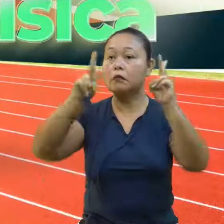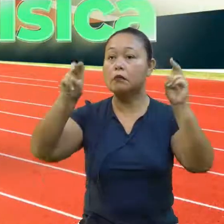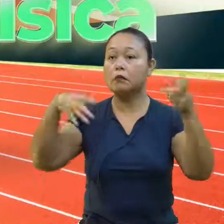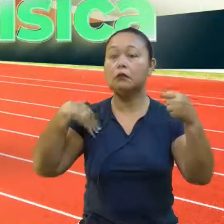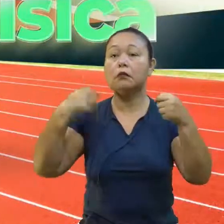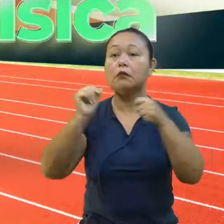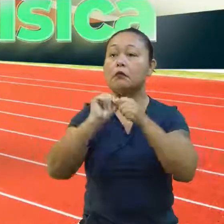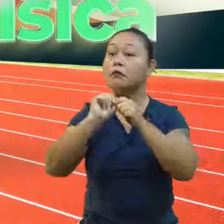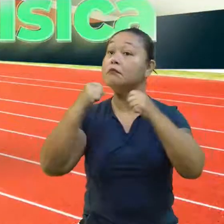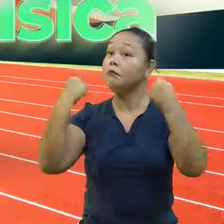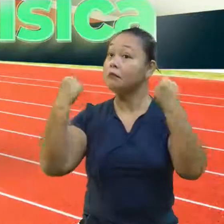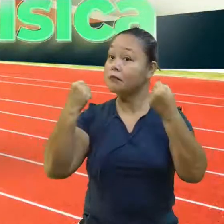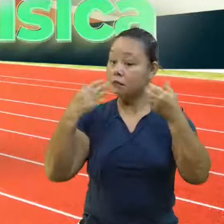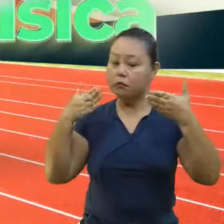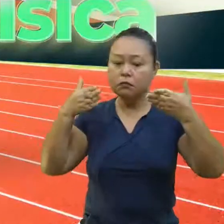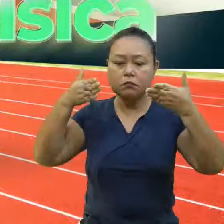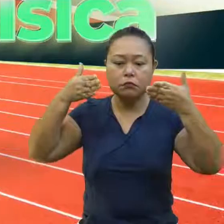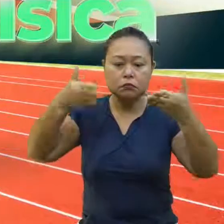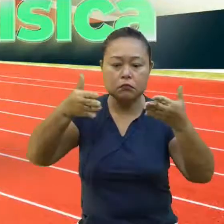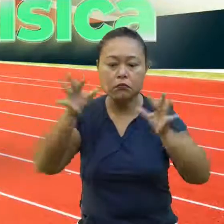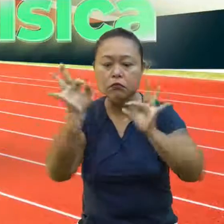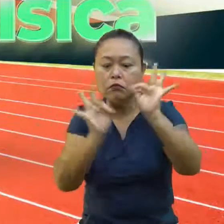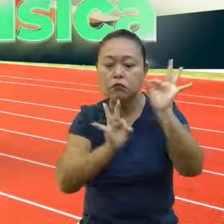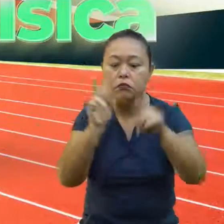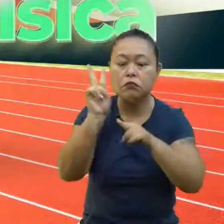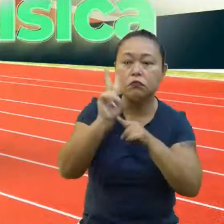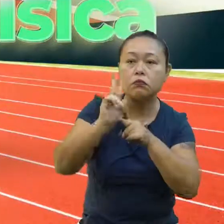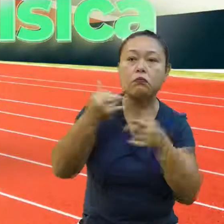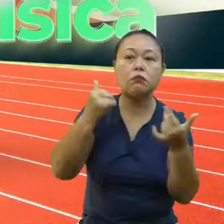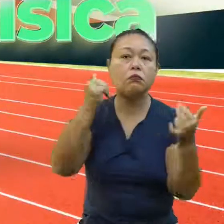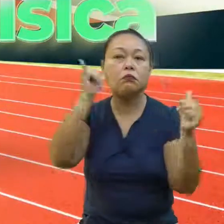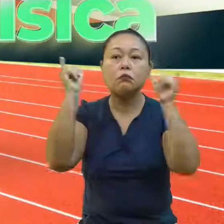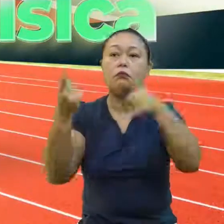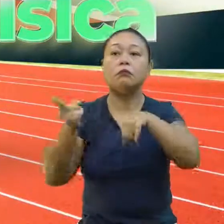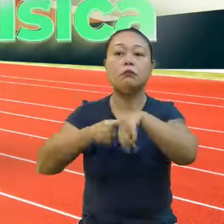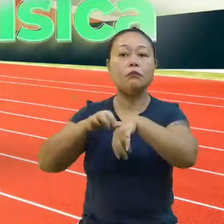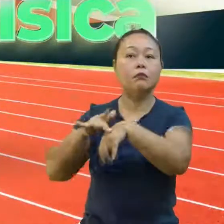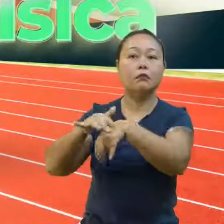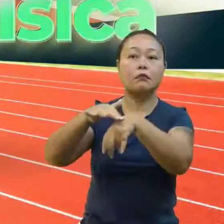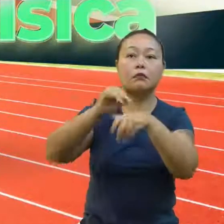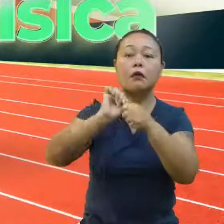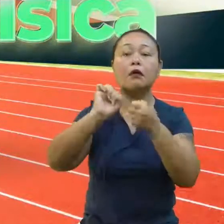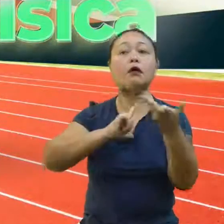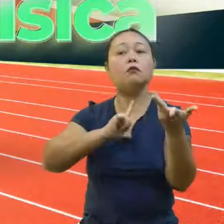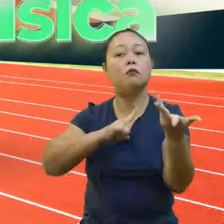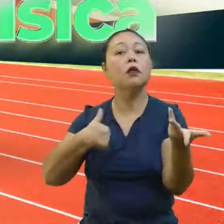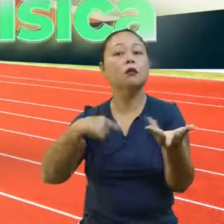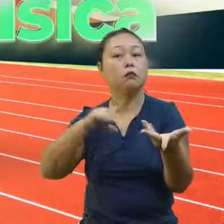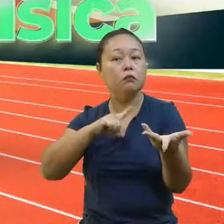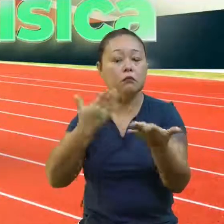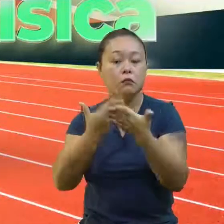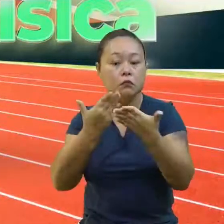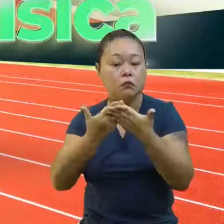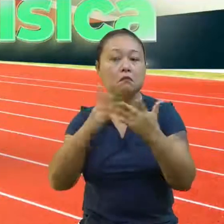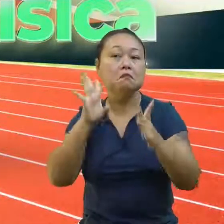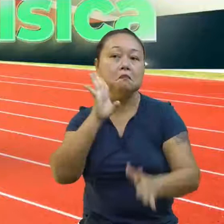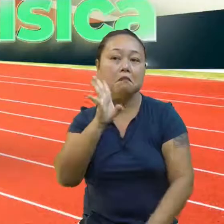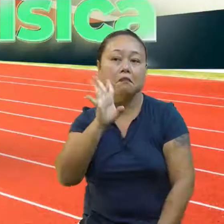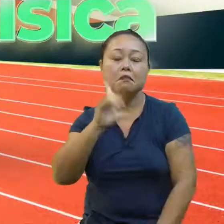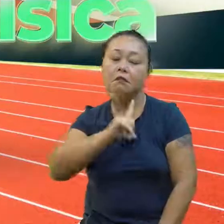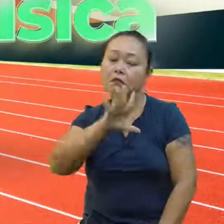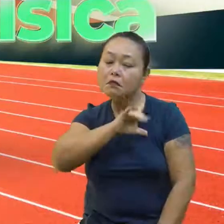atividade física no tratamento, na prevenção de doenças. Tem uma aula bem legal que nós vamos trazer